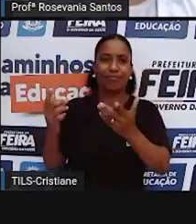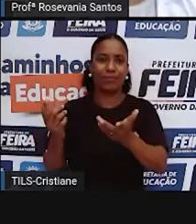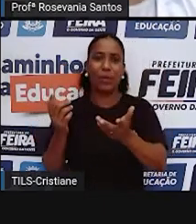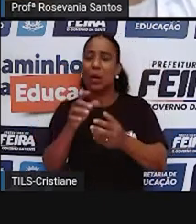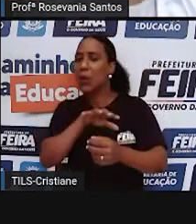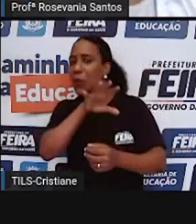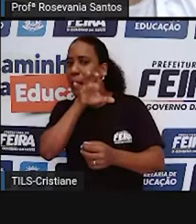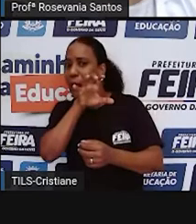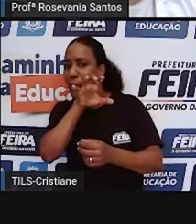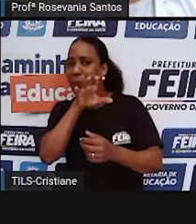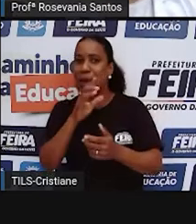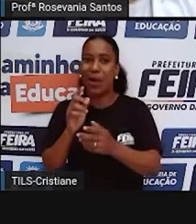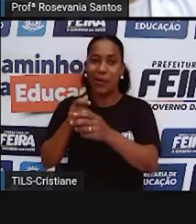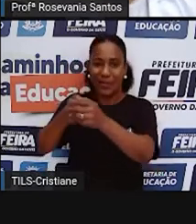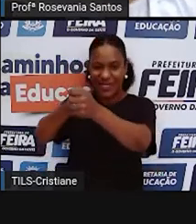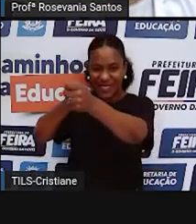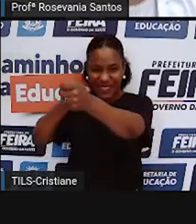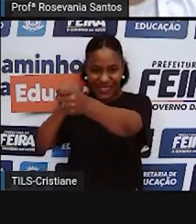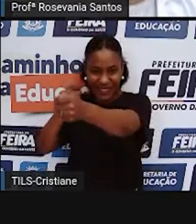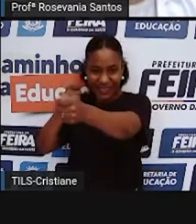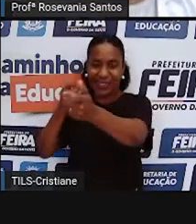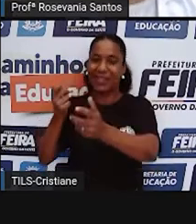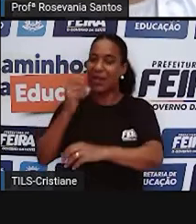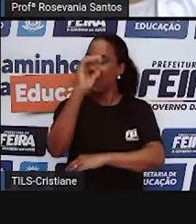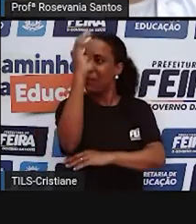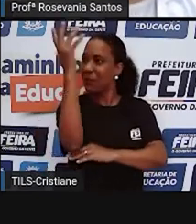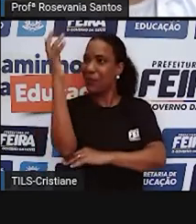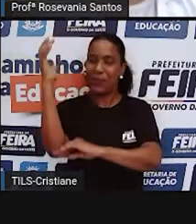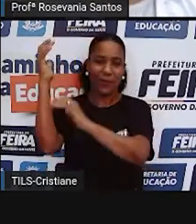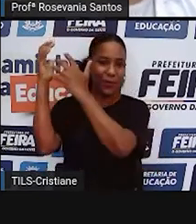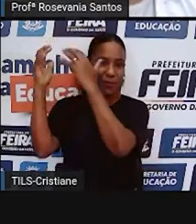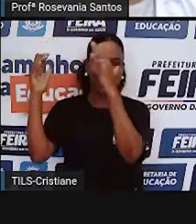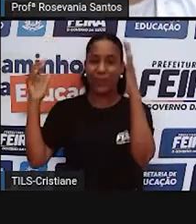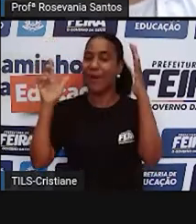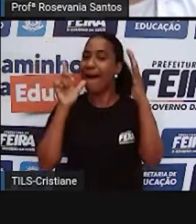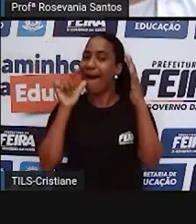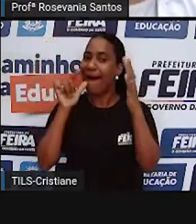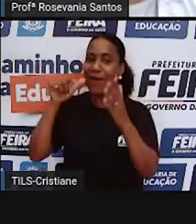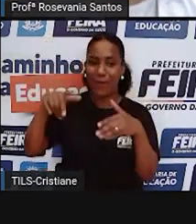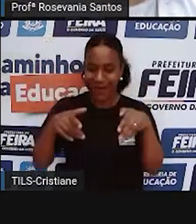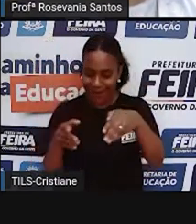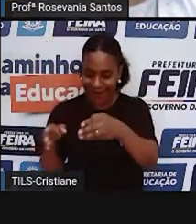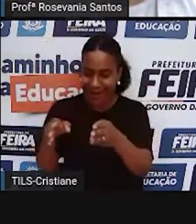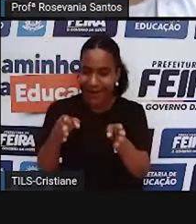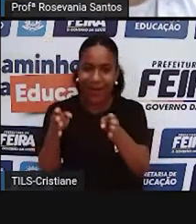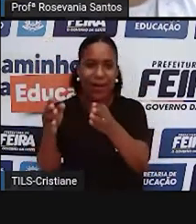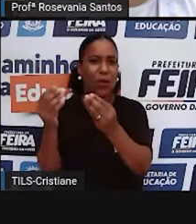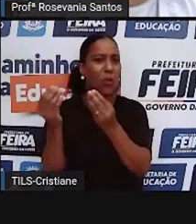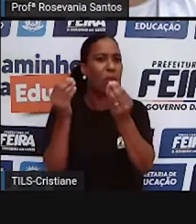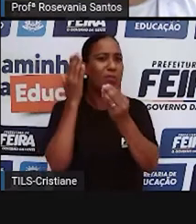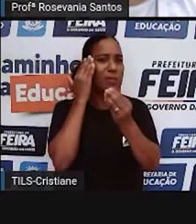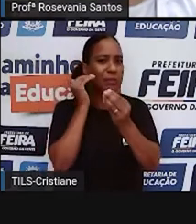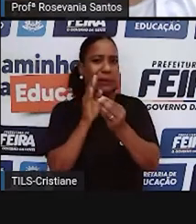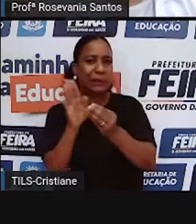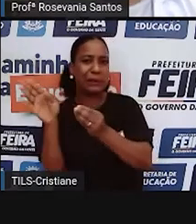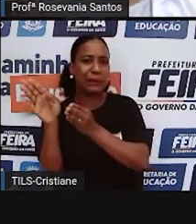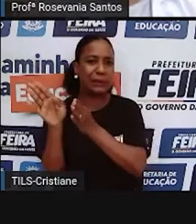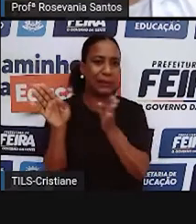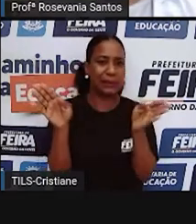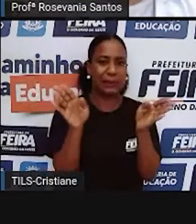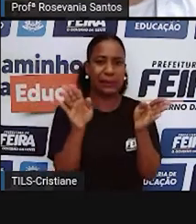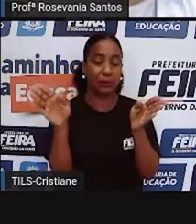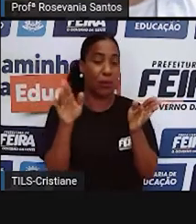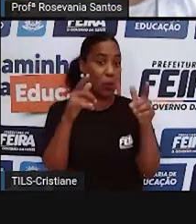Como é que ia deixar a informação dos locais que tinham, né, água potável, dos locais onde eram